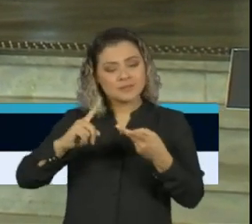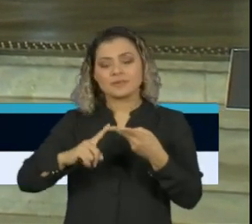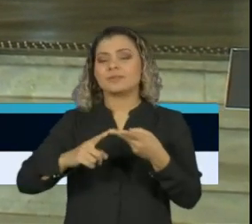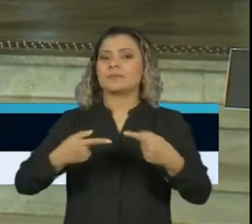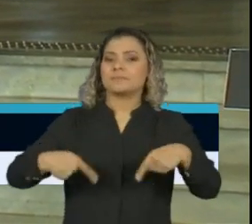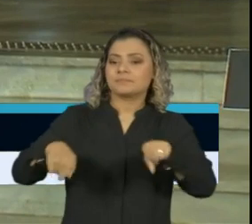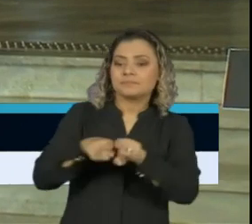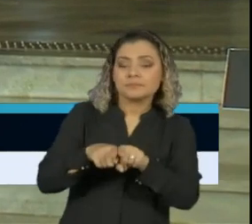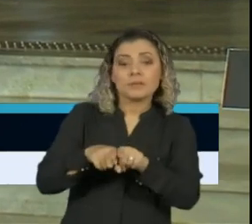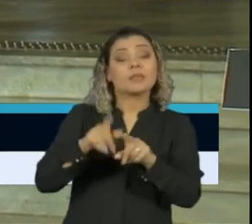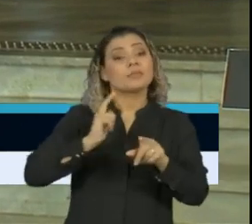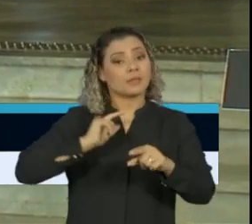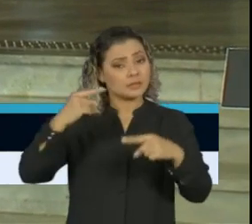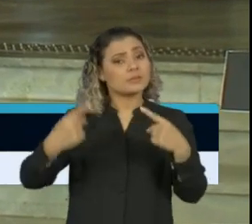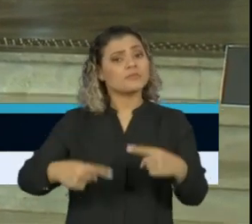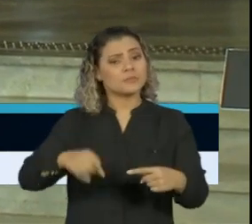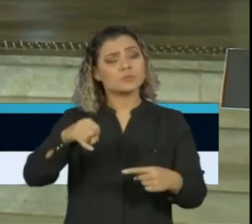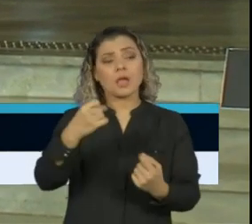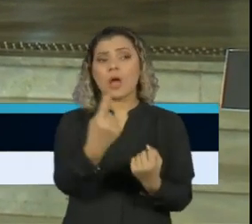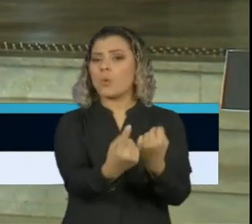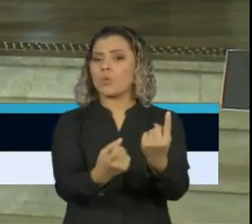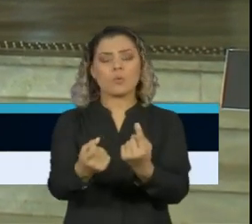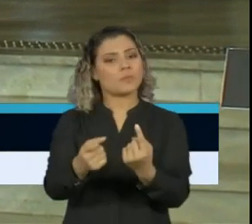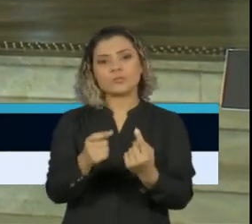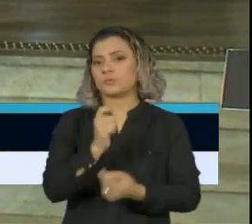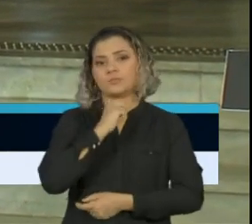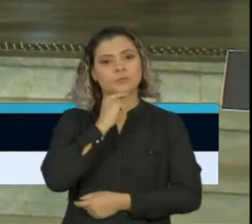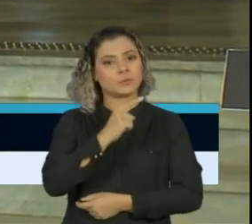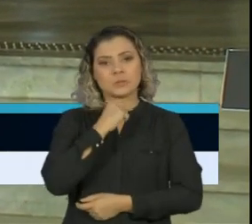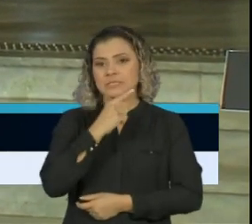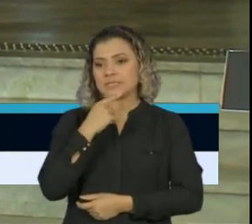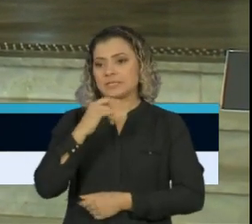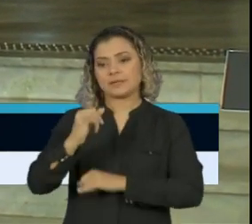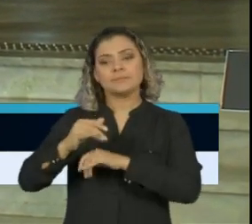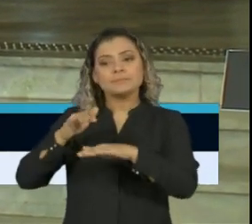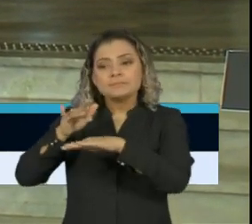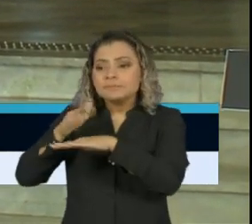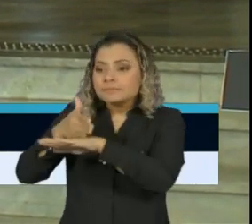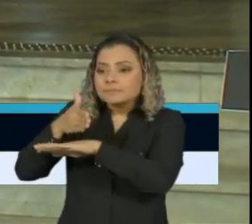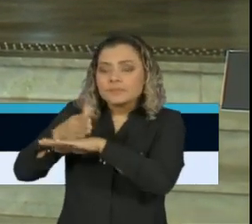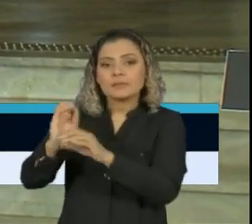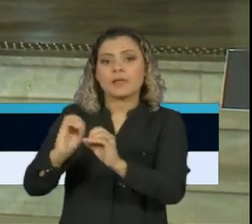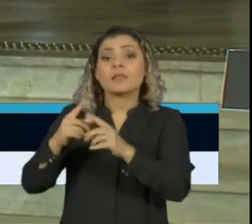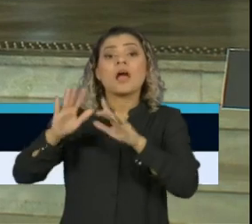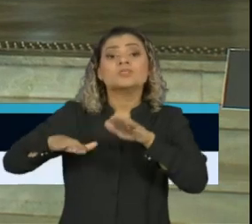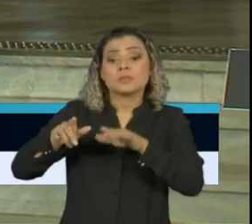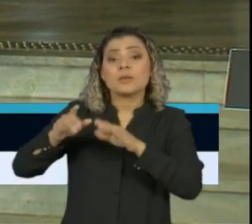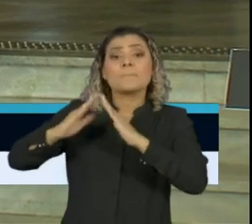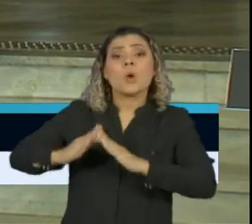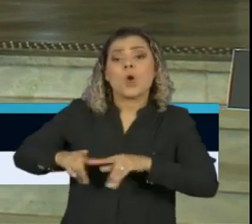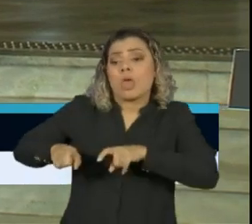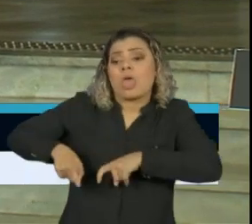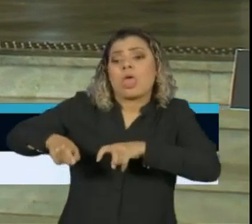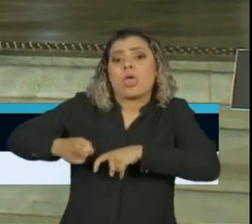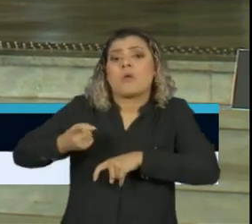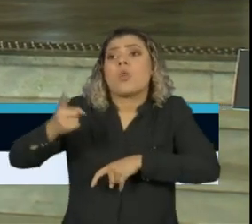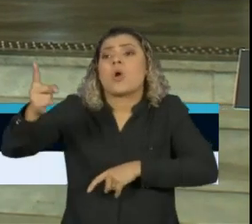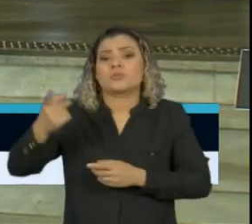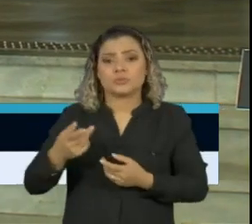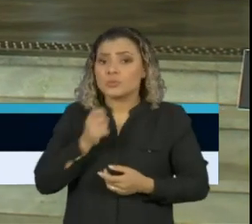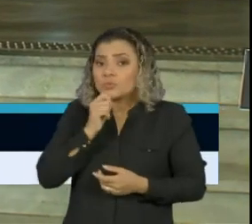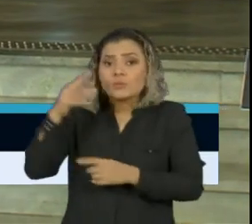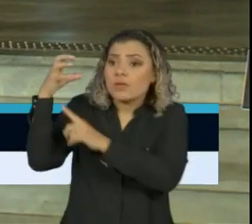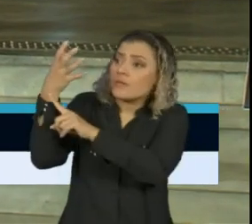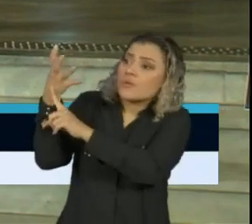sim desafios em famílias que não poderão acessar por inúmeros motivos. Ou morar numa zona rural que eventualmente não tem cobertura ou não tem um